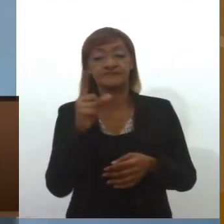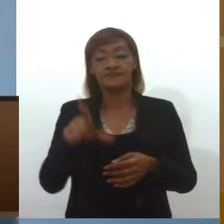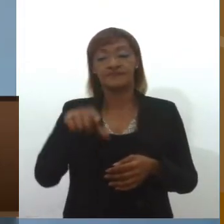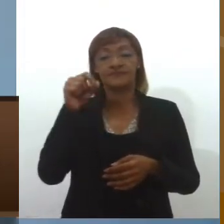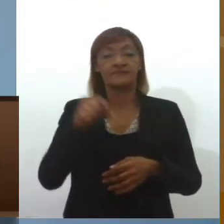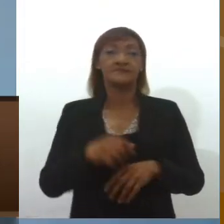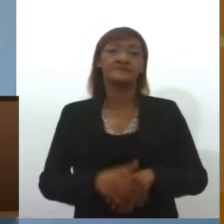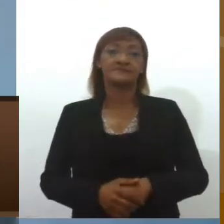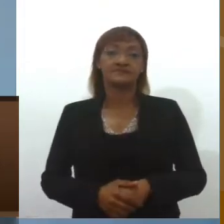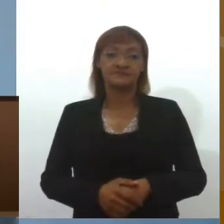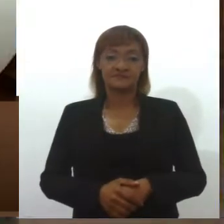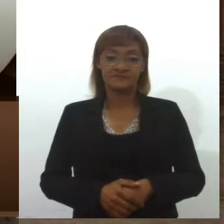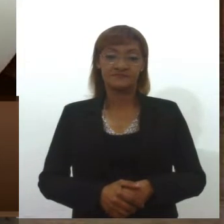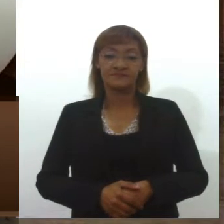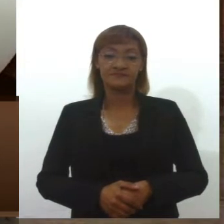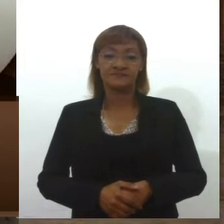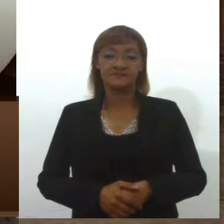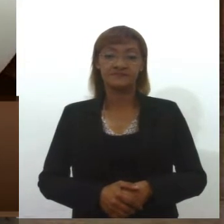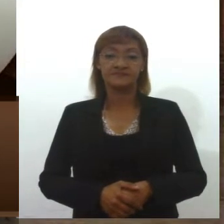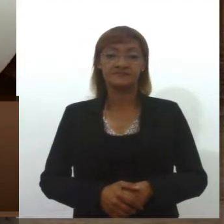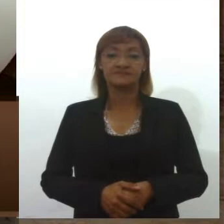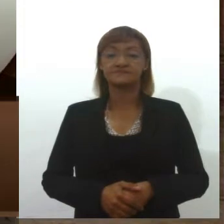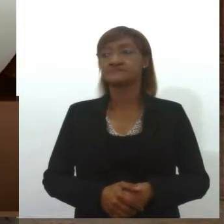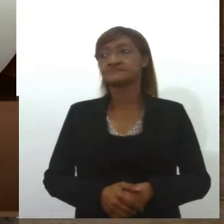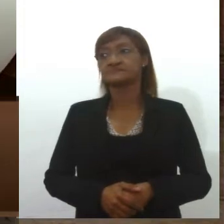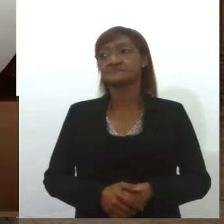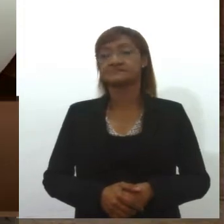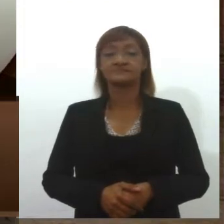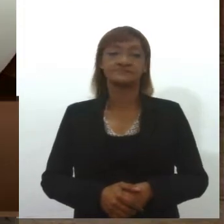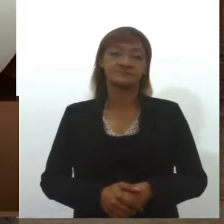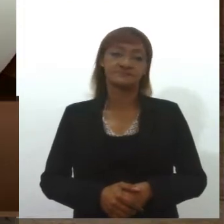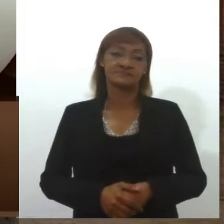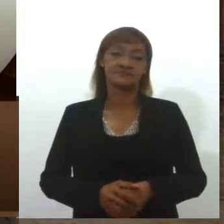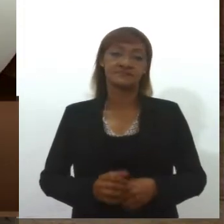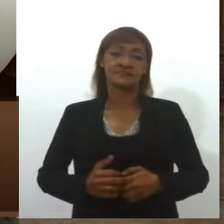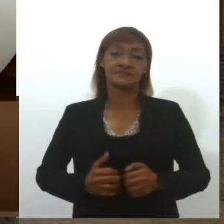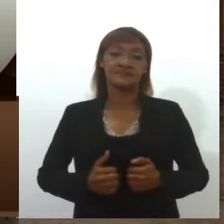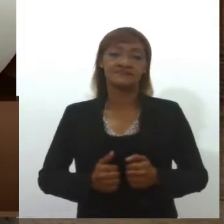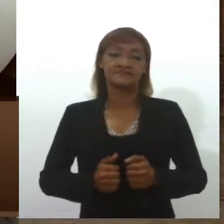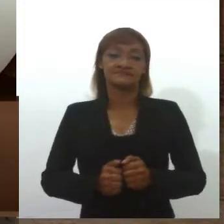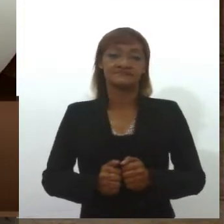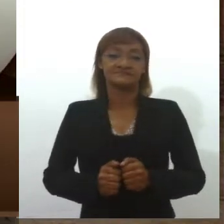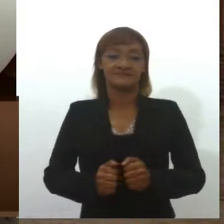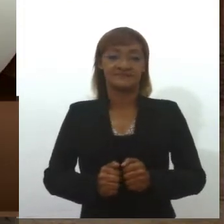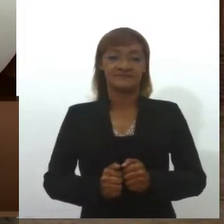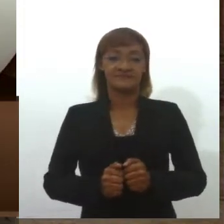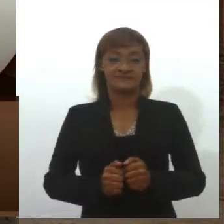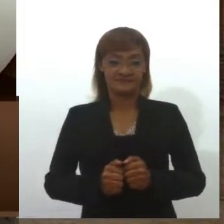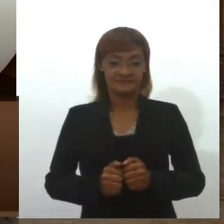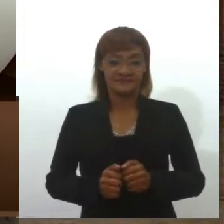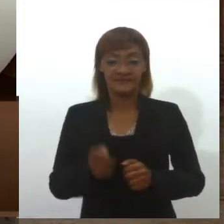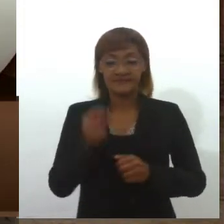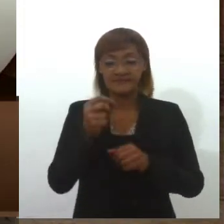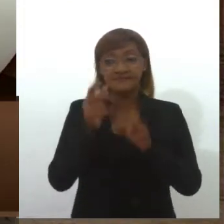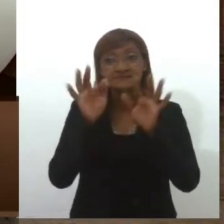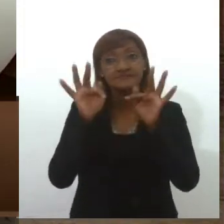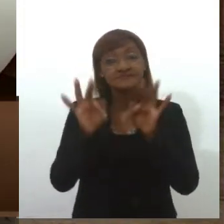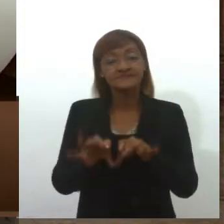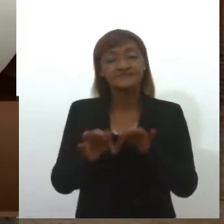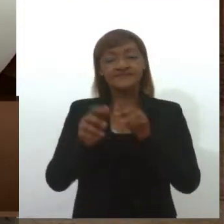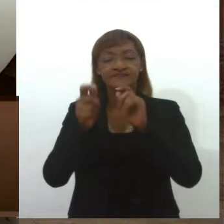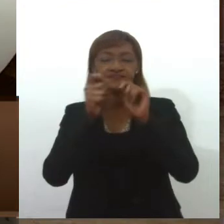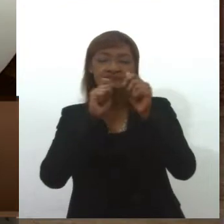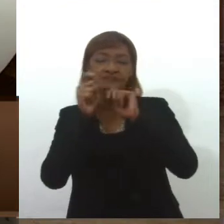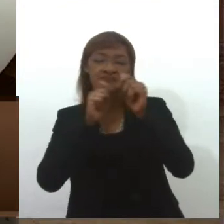essa. É. Eu gostaria, a gente está já se encaminhando para o final da nossa entrevista, mas